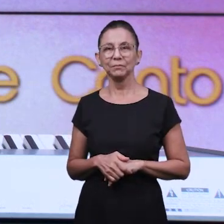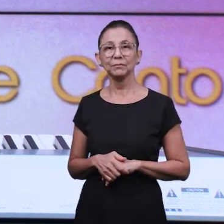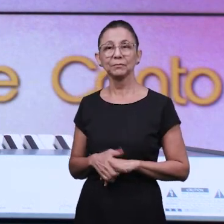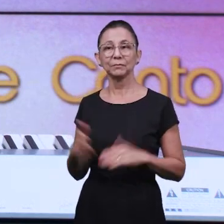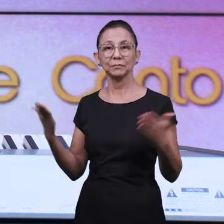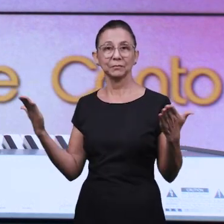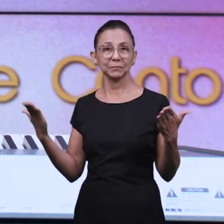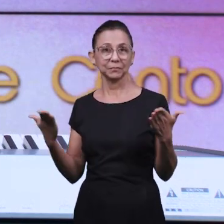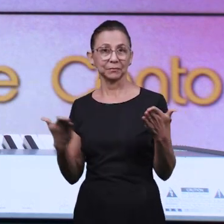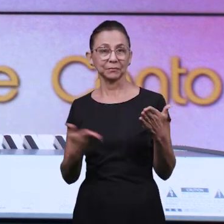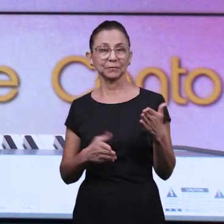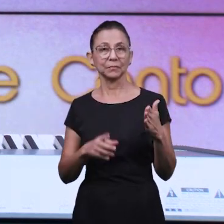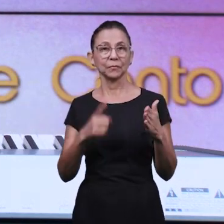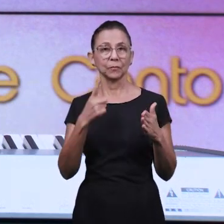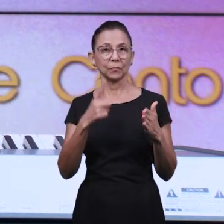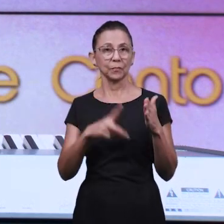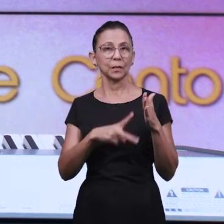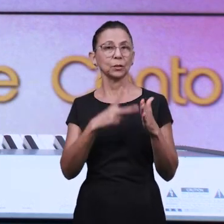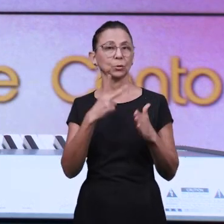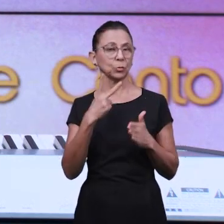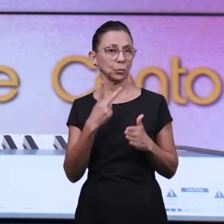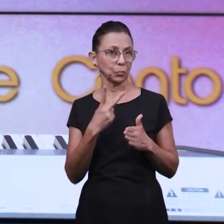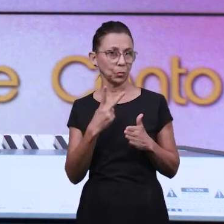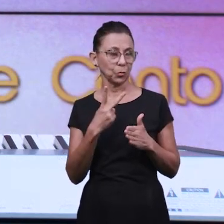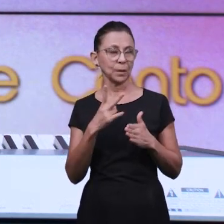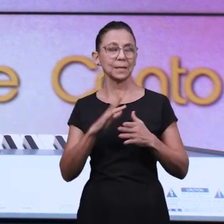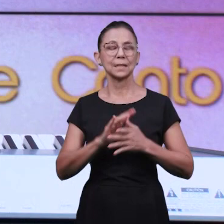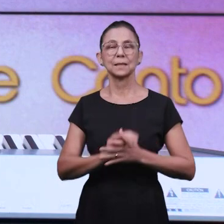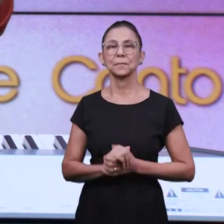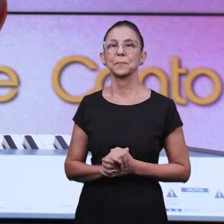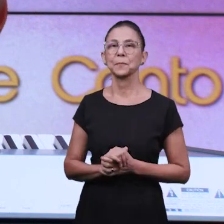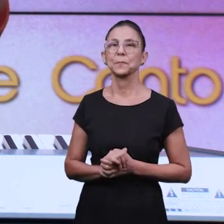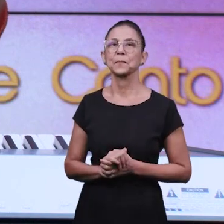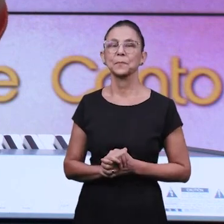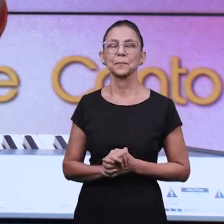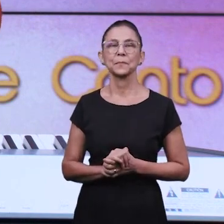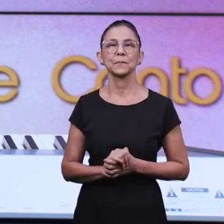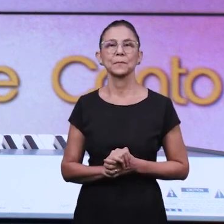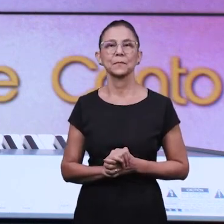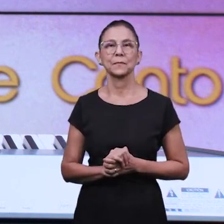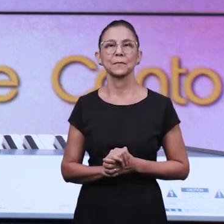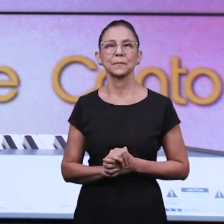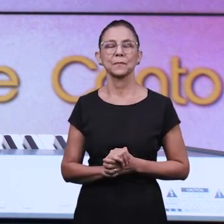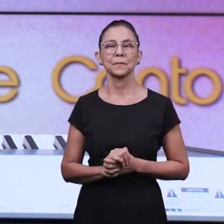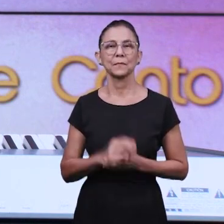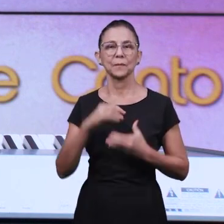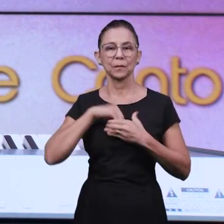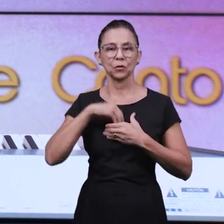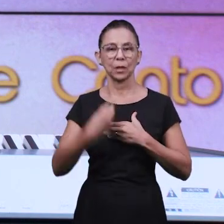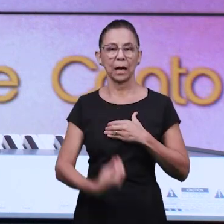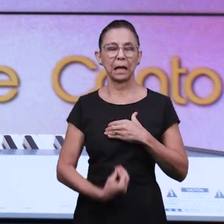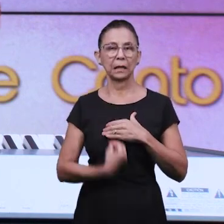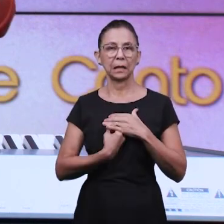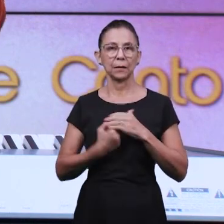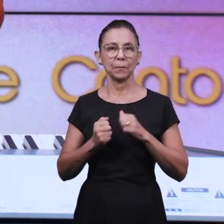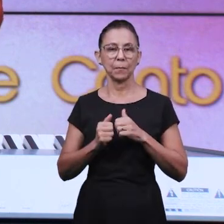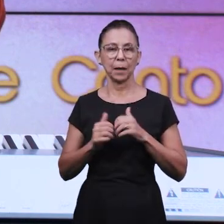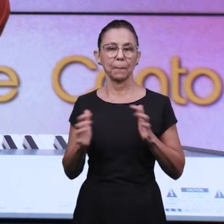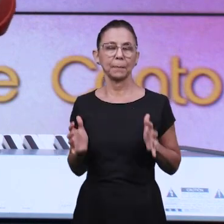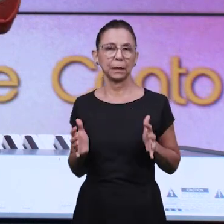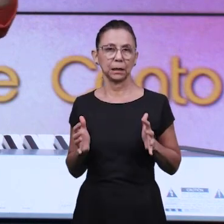Agora nós vamos inspirar 2 vezes, ou seja, essa abertura, esse estímulo diafragmático vai se